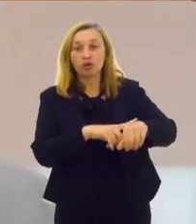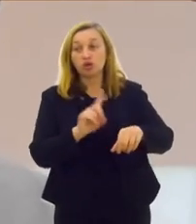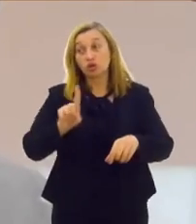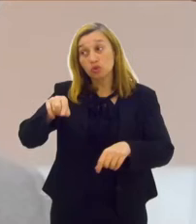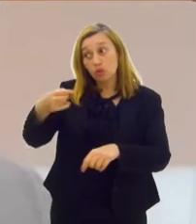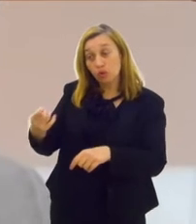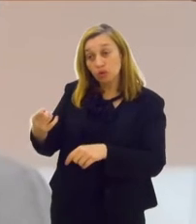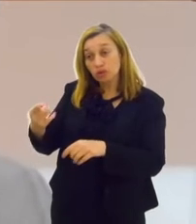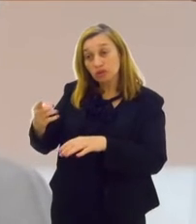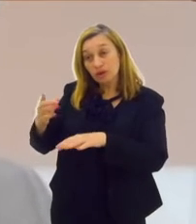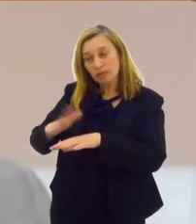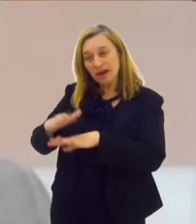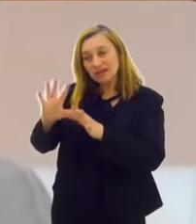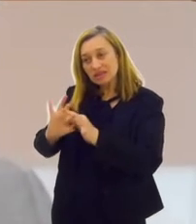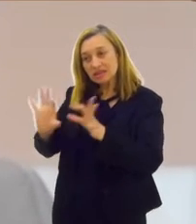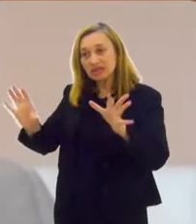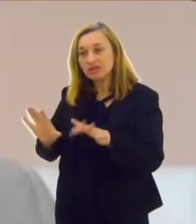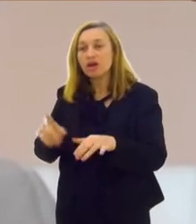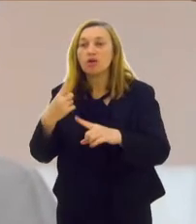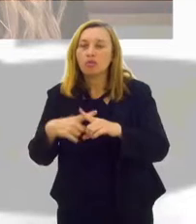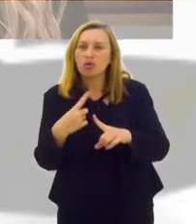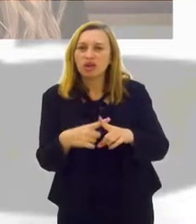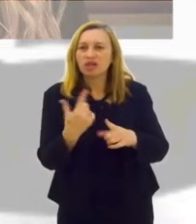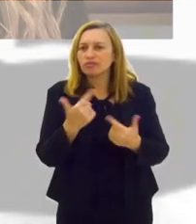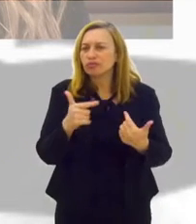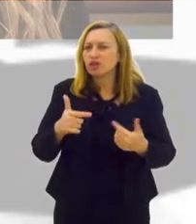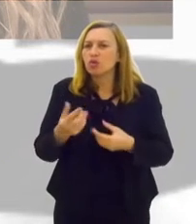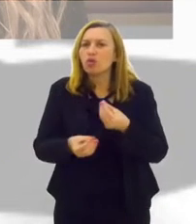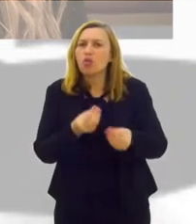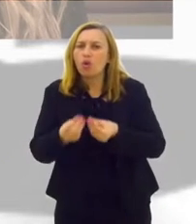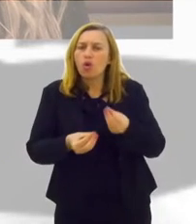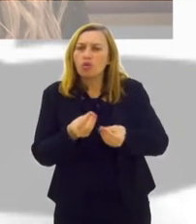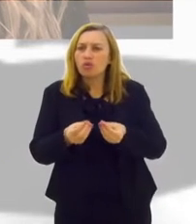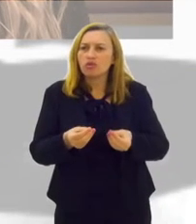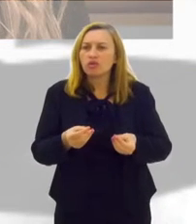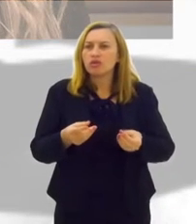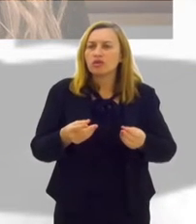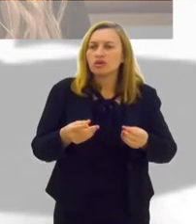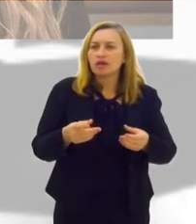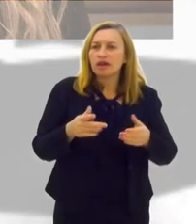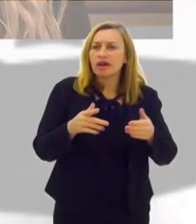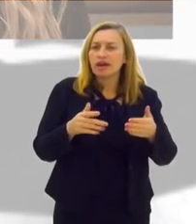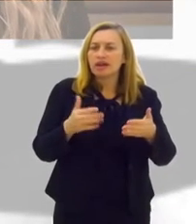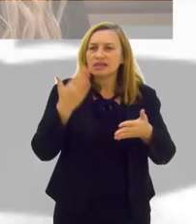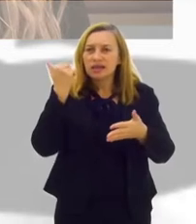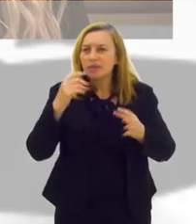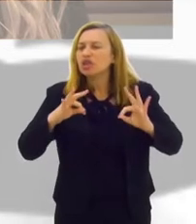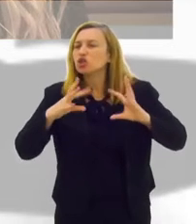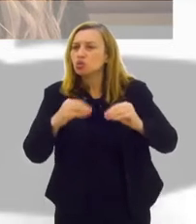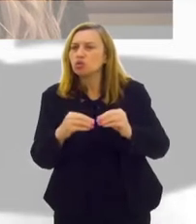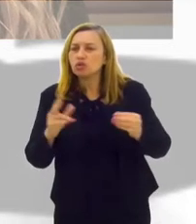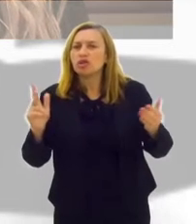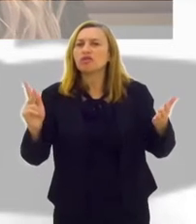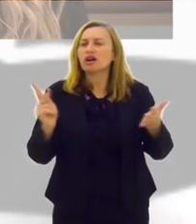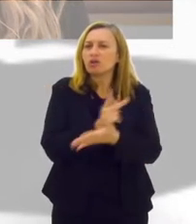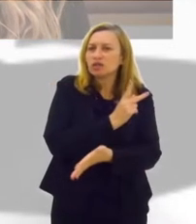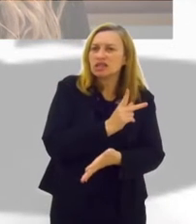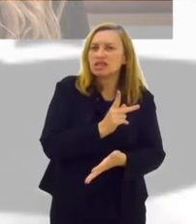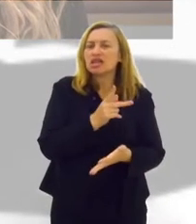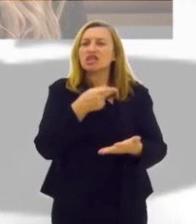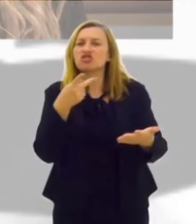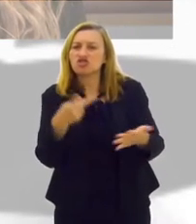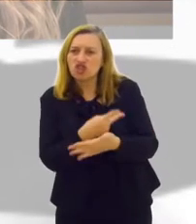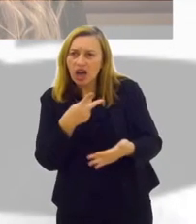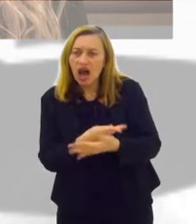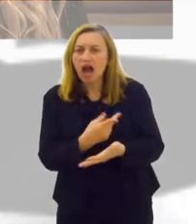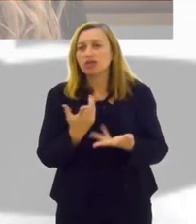outros pontos ela é mais aberta, né? Porque também não dá para a gente antecipar tudo o que pode acontecer de